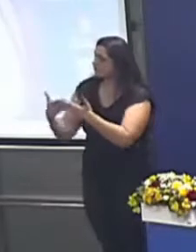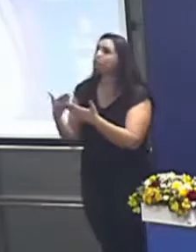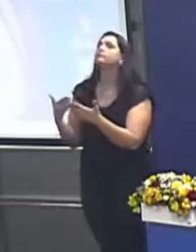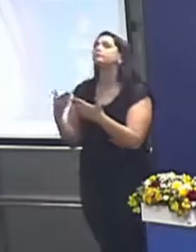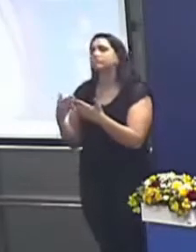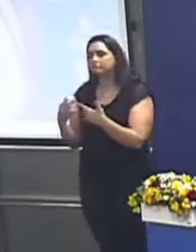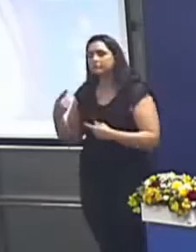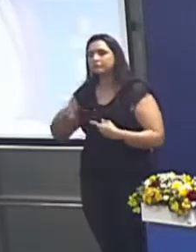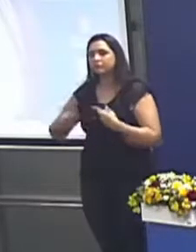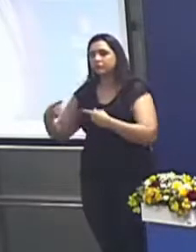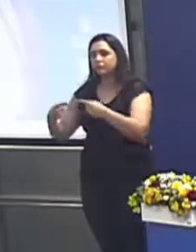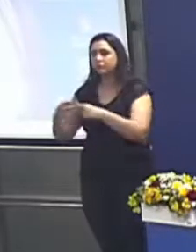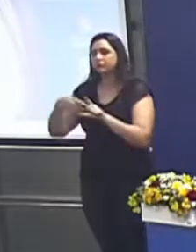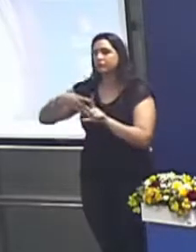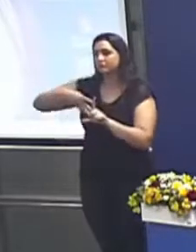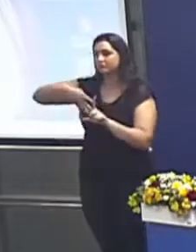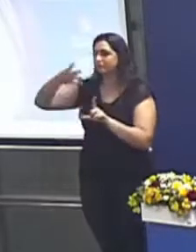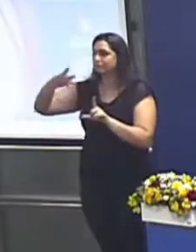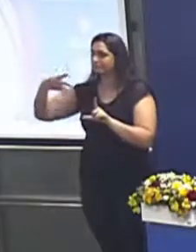nas políticas